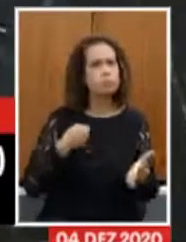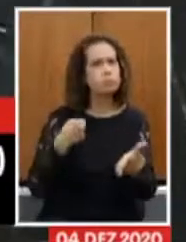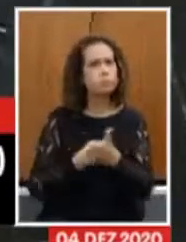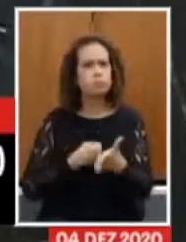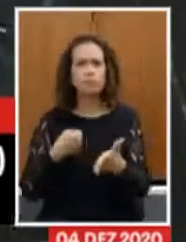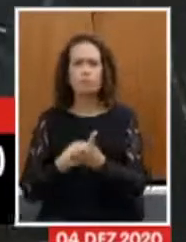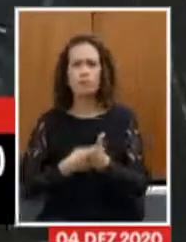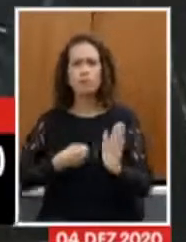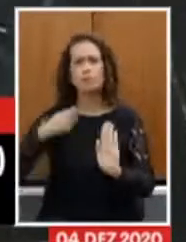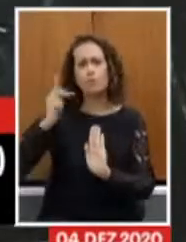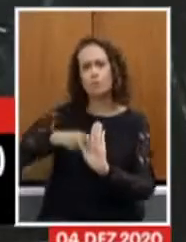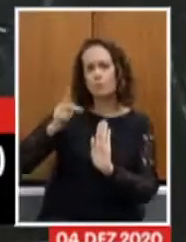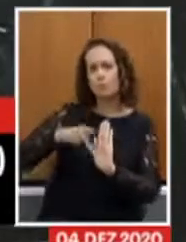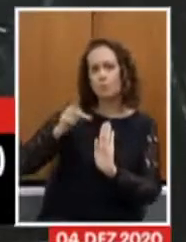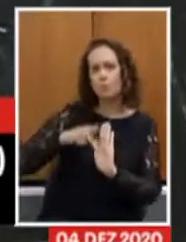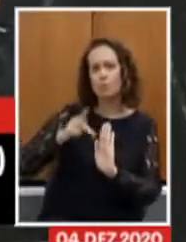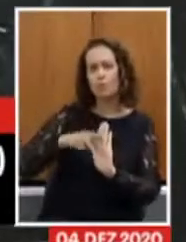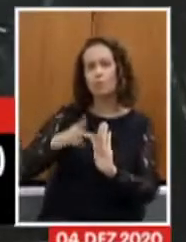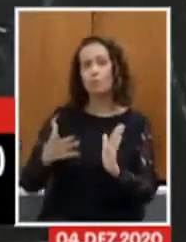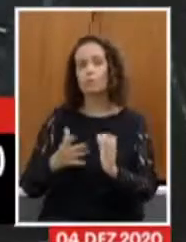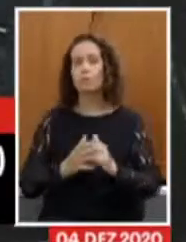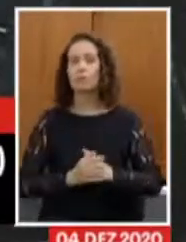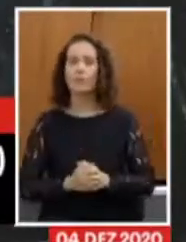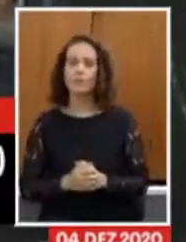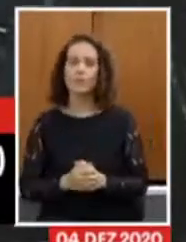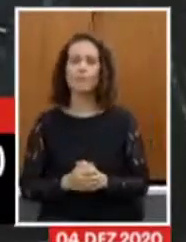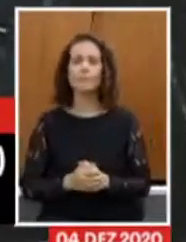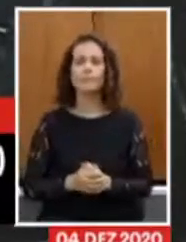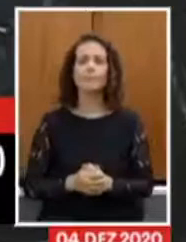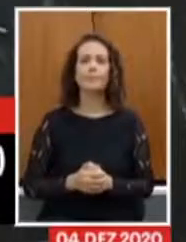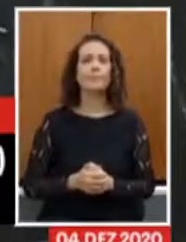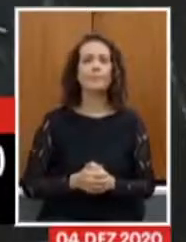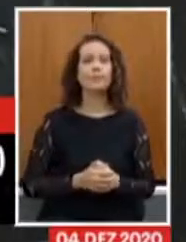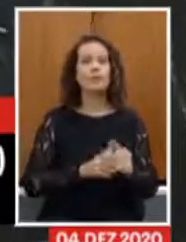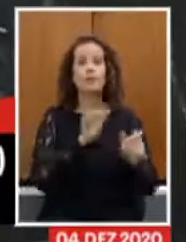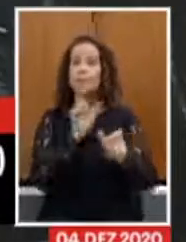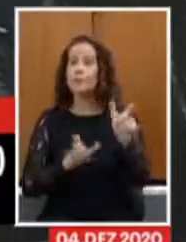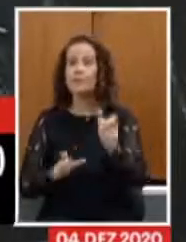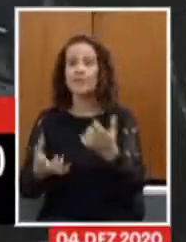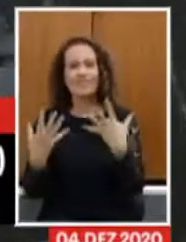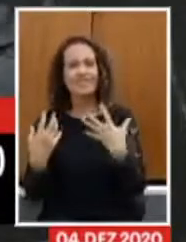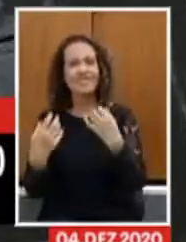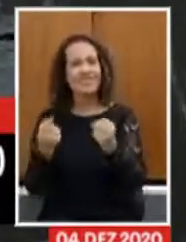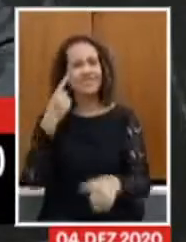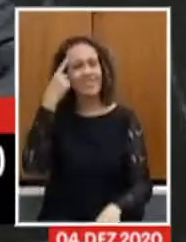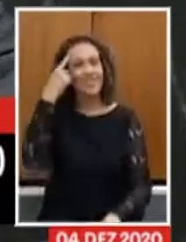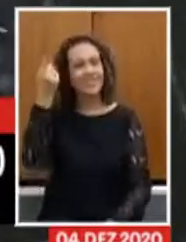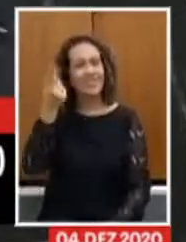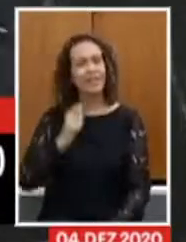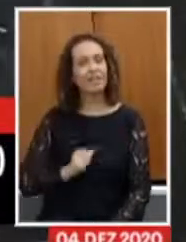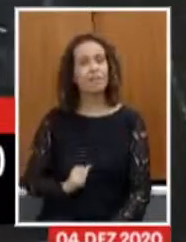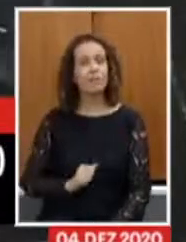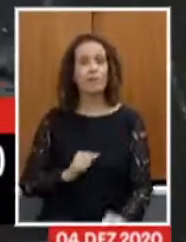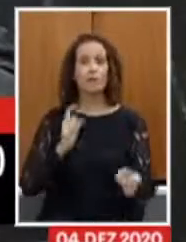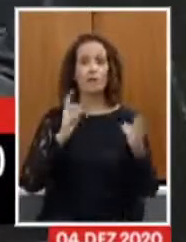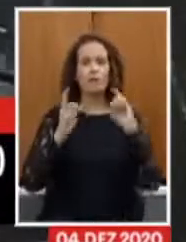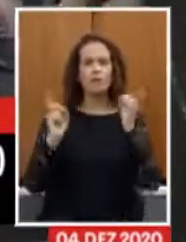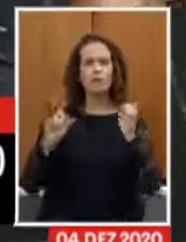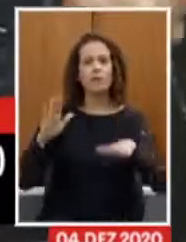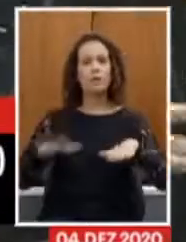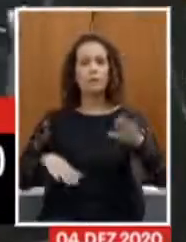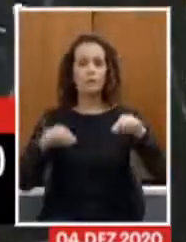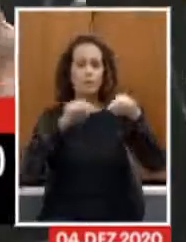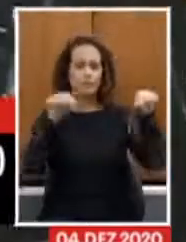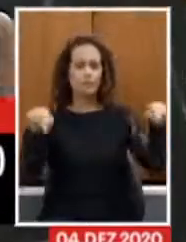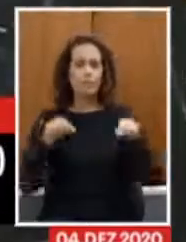projeto e de uma forma assim, e o pessoal comprou a ideia. Tanto é que as reuniões, tinha, às vezes o espaço era pequeno, tinha que ter